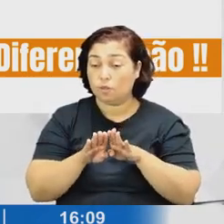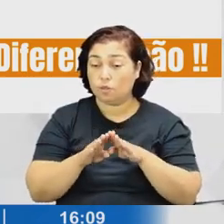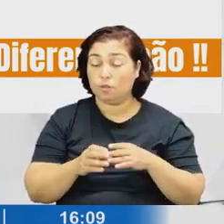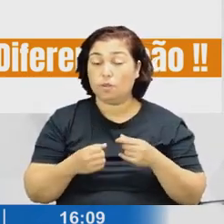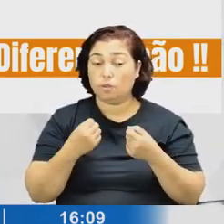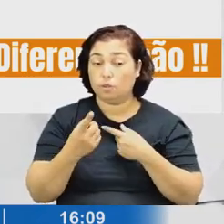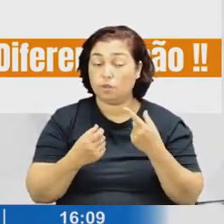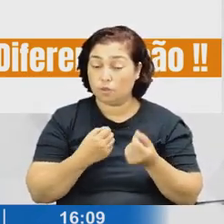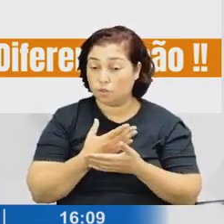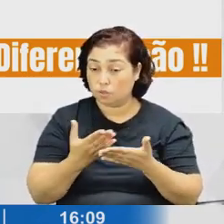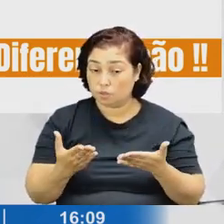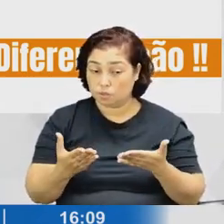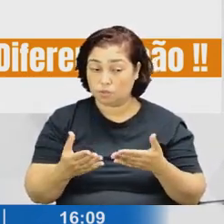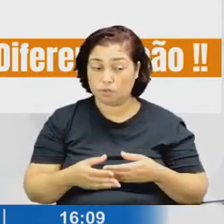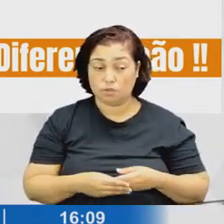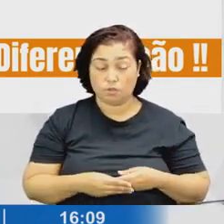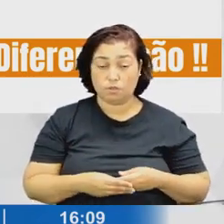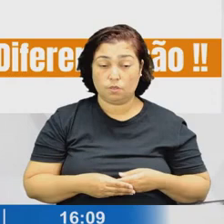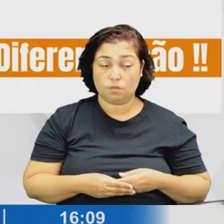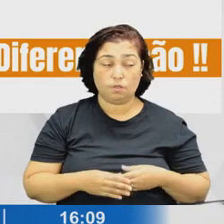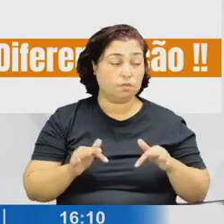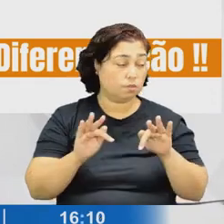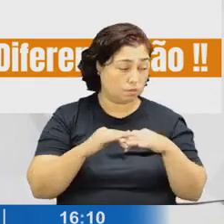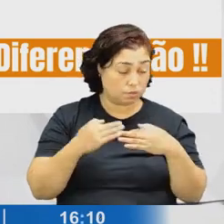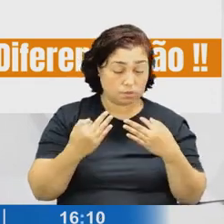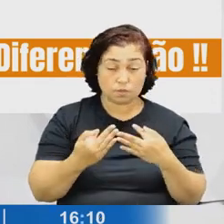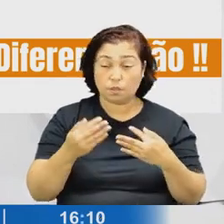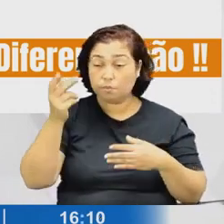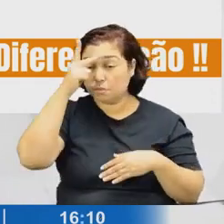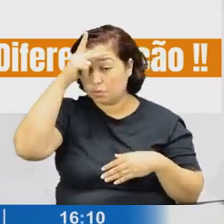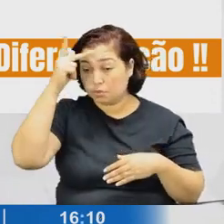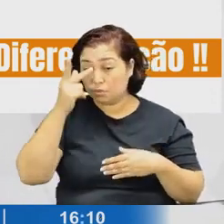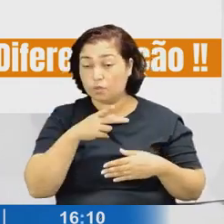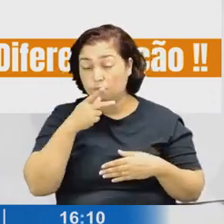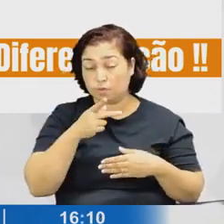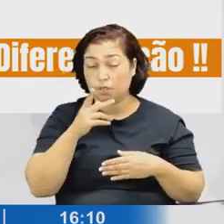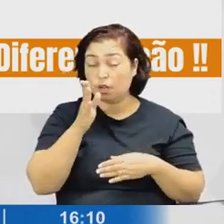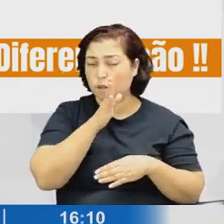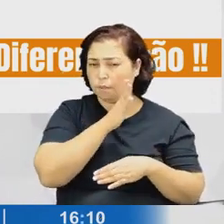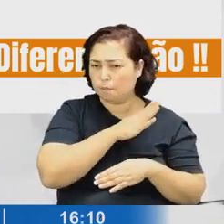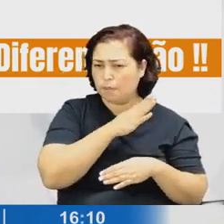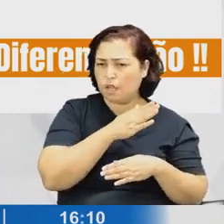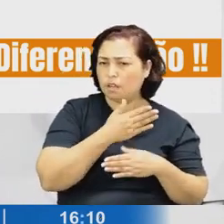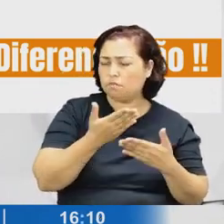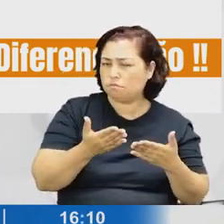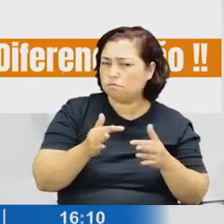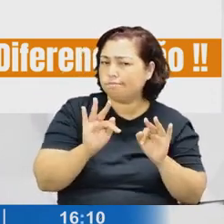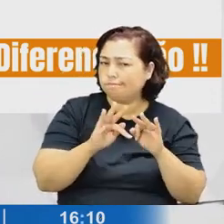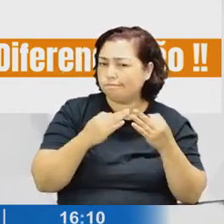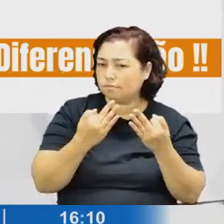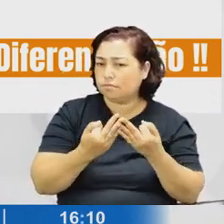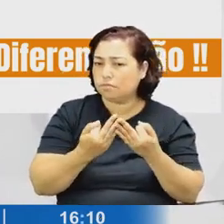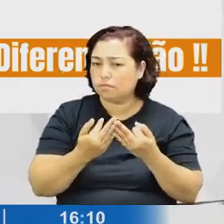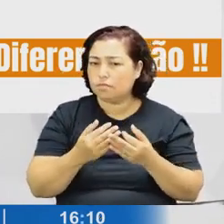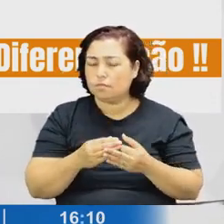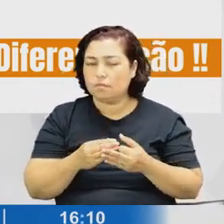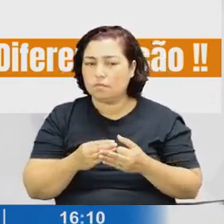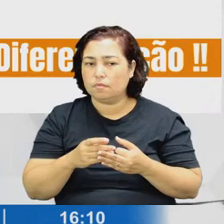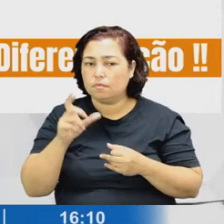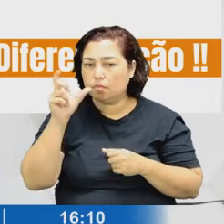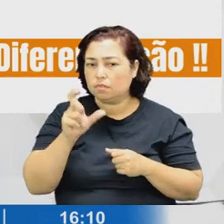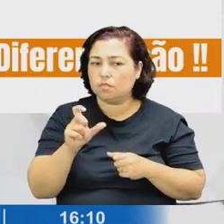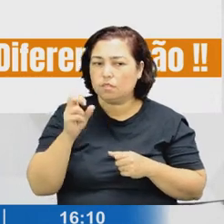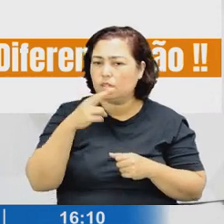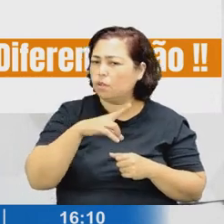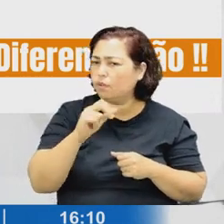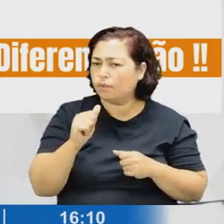uma coisa que saiba tudo né dentro da família se alguém chega e fala mal de alguém da tua família para você e aquela pessoa na